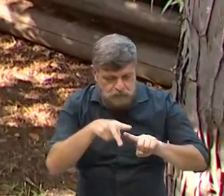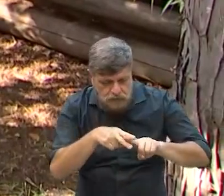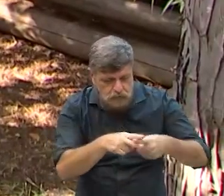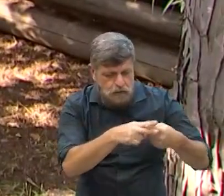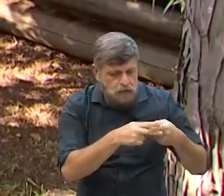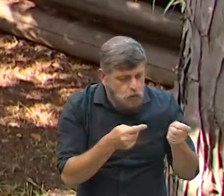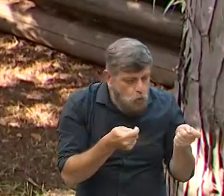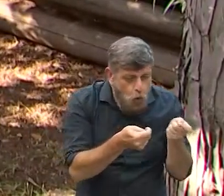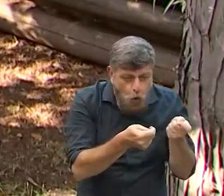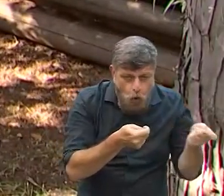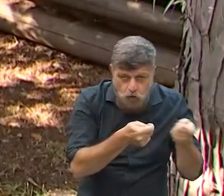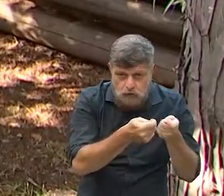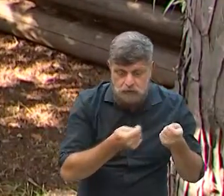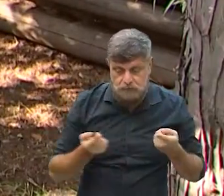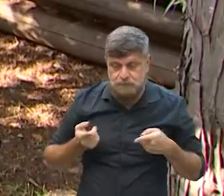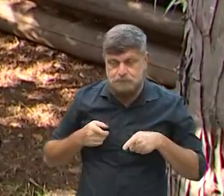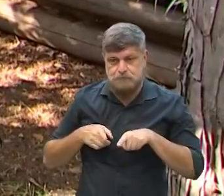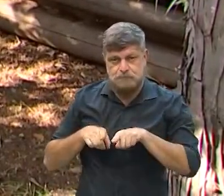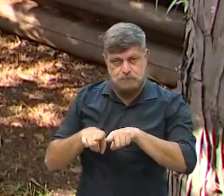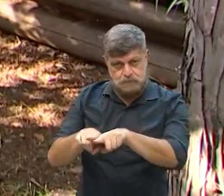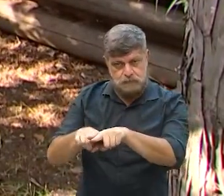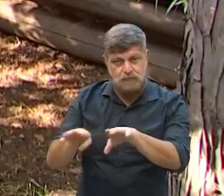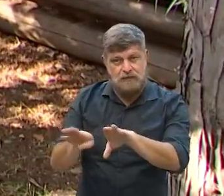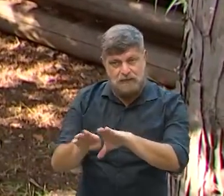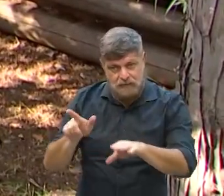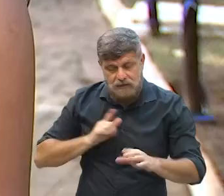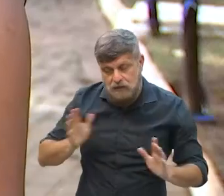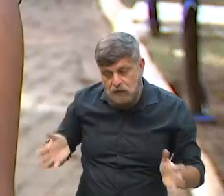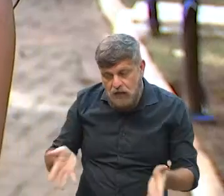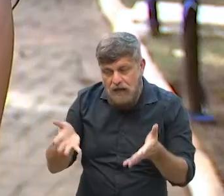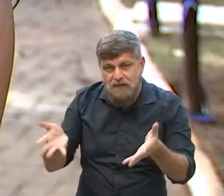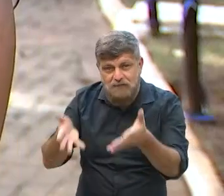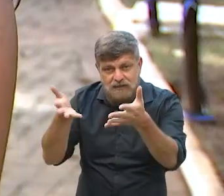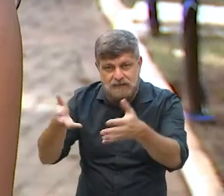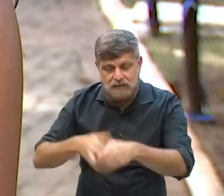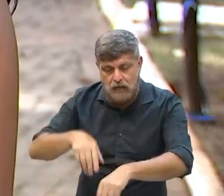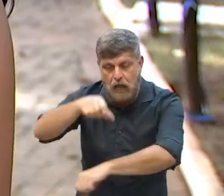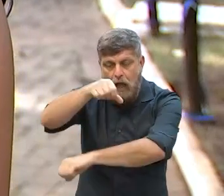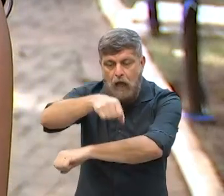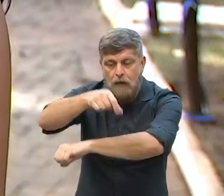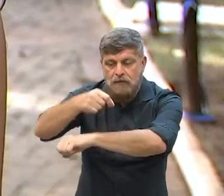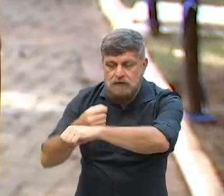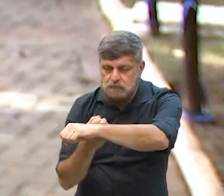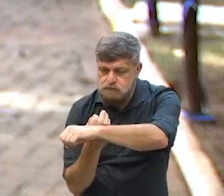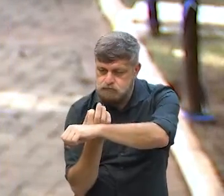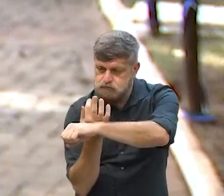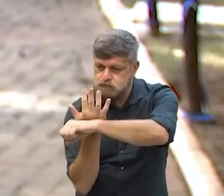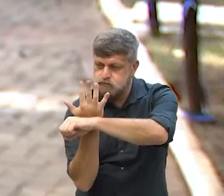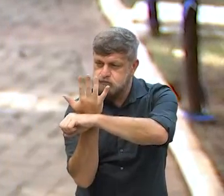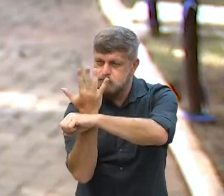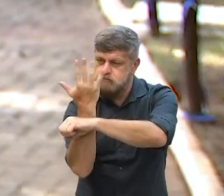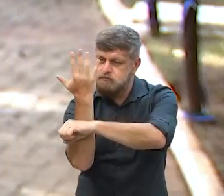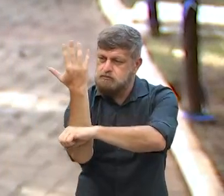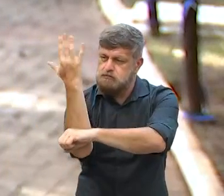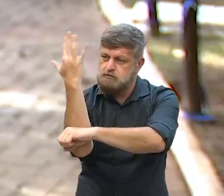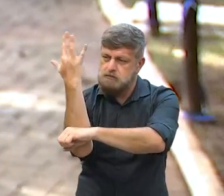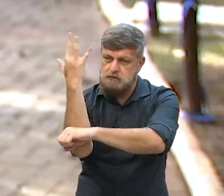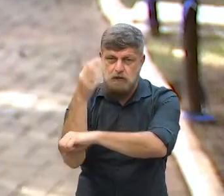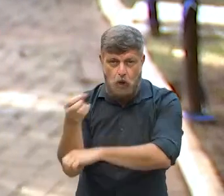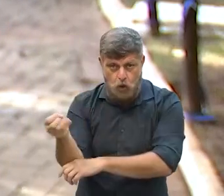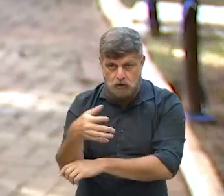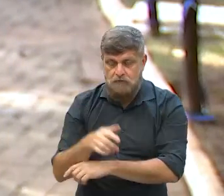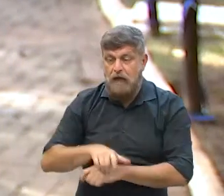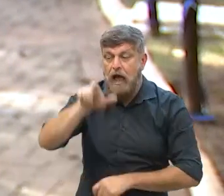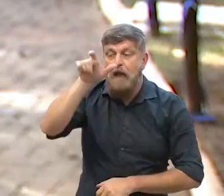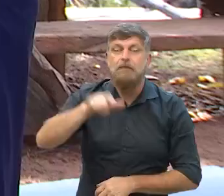né? Paralelo a isso, nós também temos incentivo a plantio de novas árvores na cidade, né? Então, o morador que ele tem